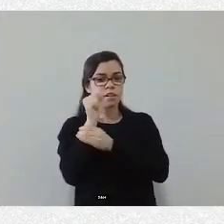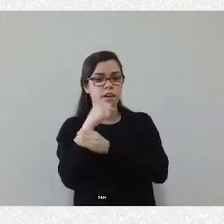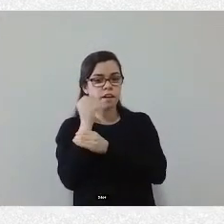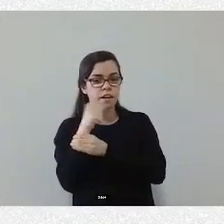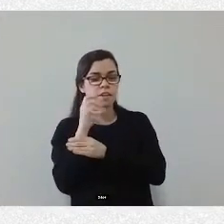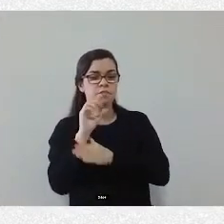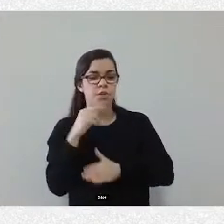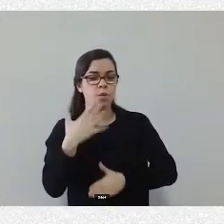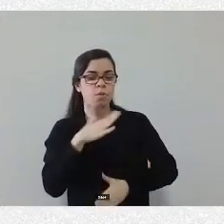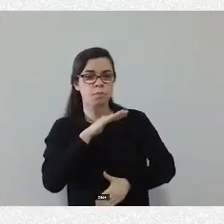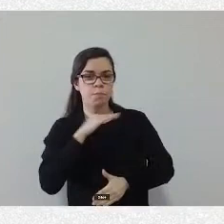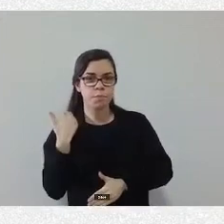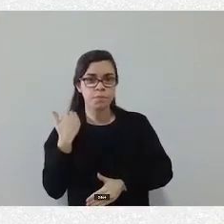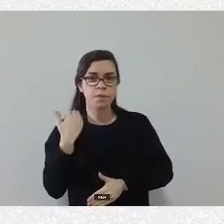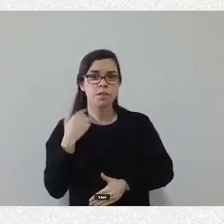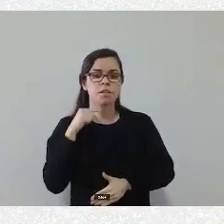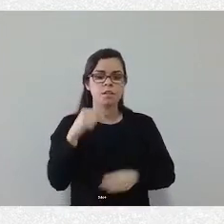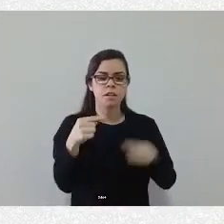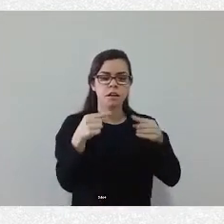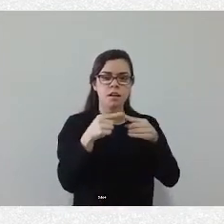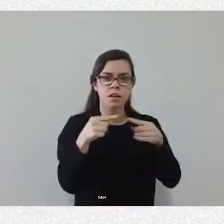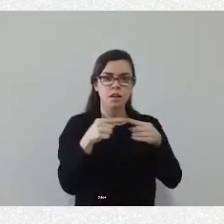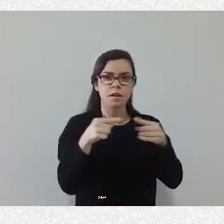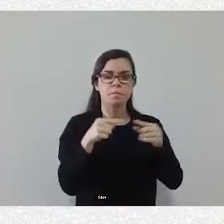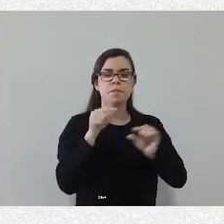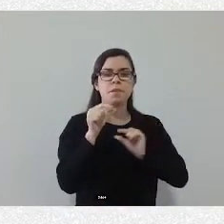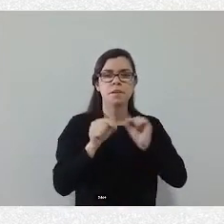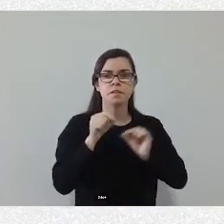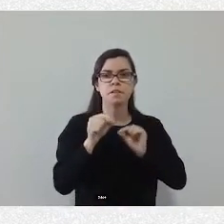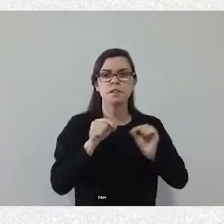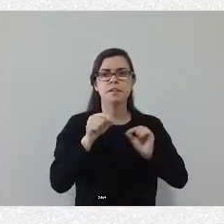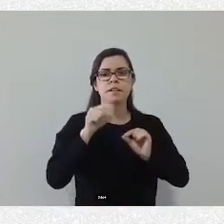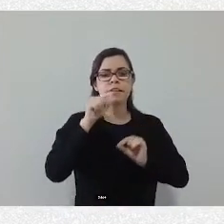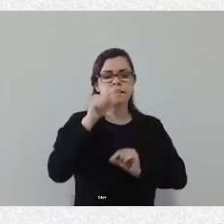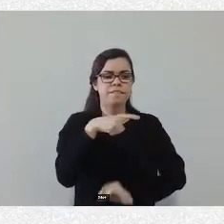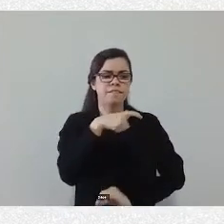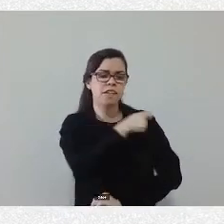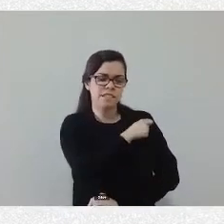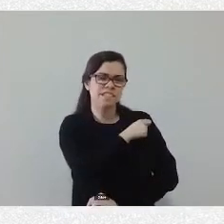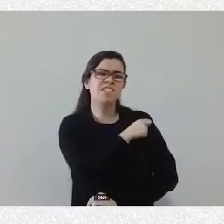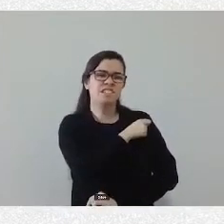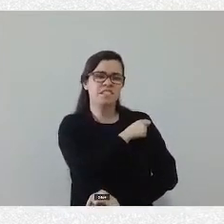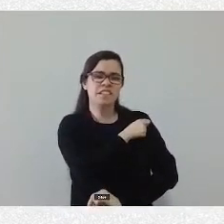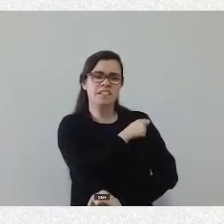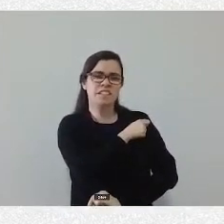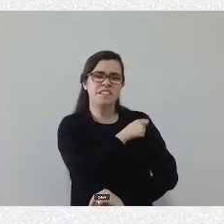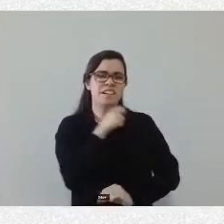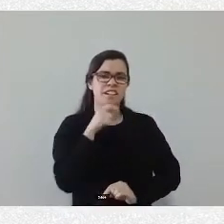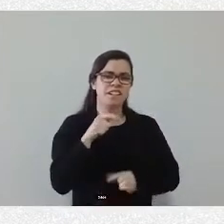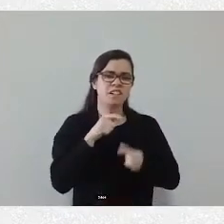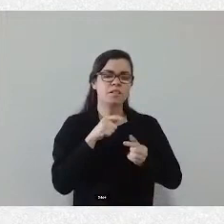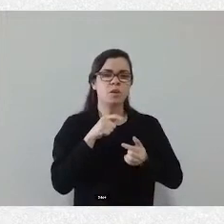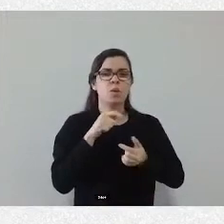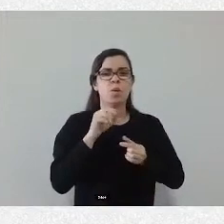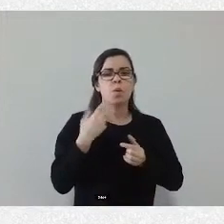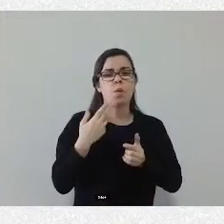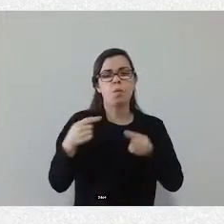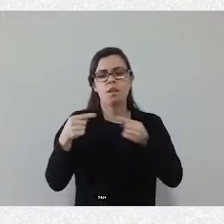tem a ver com algum tipo de brecha na própria vacina ou se isso tem a ver com algum tipo de